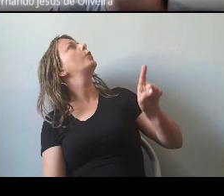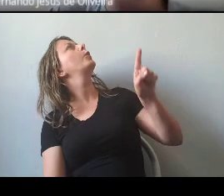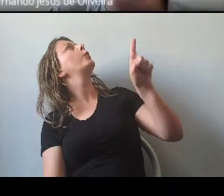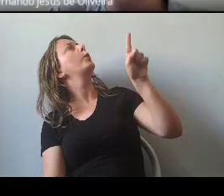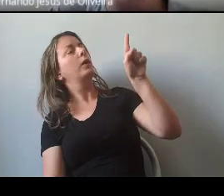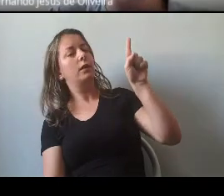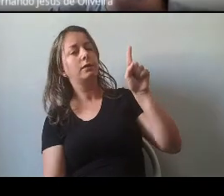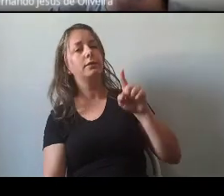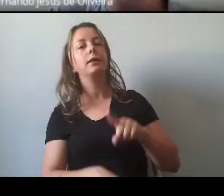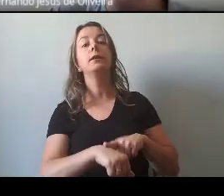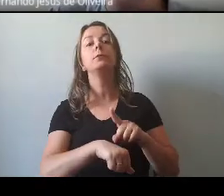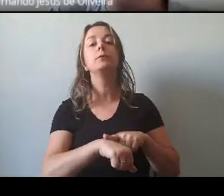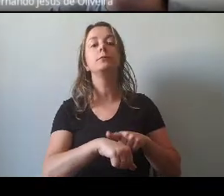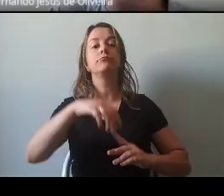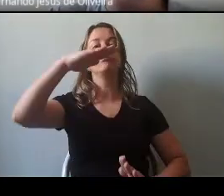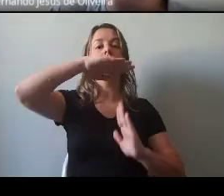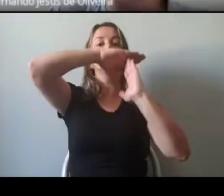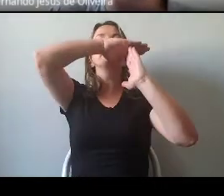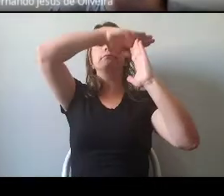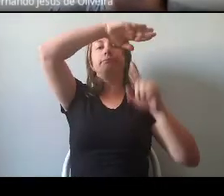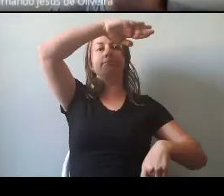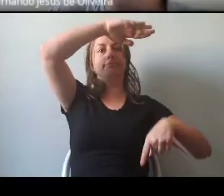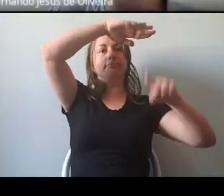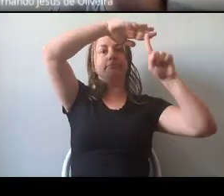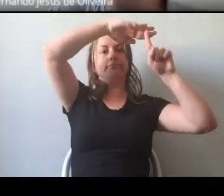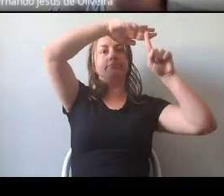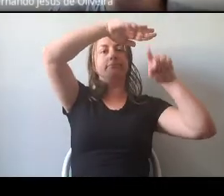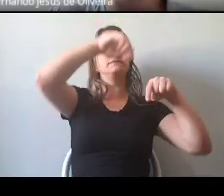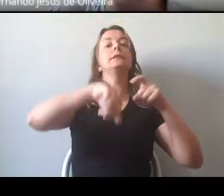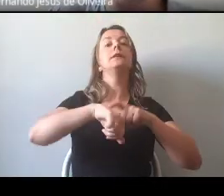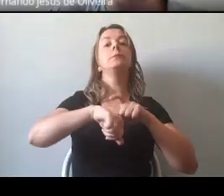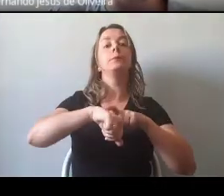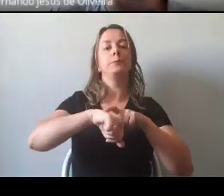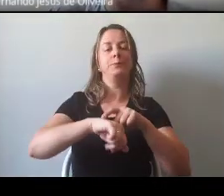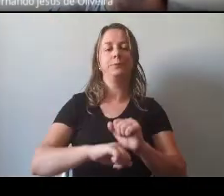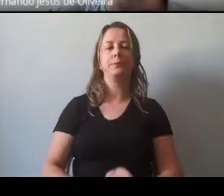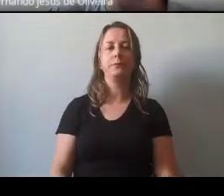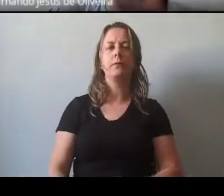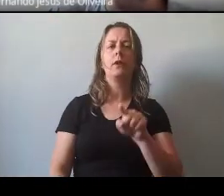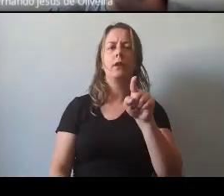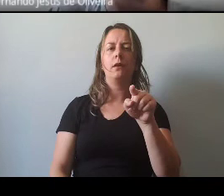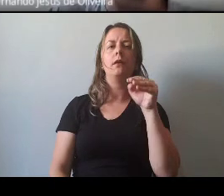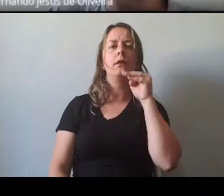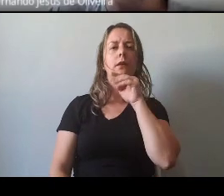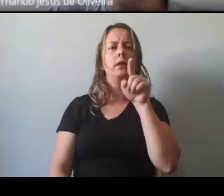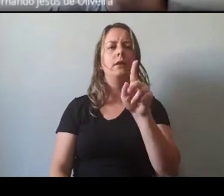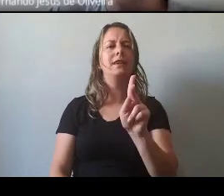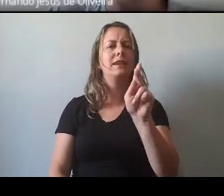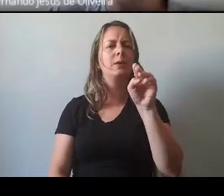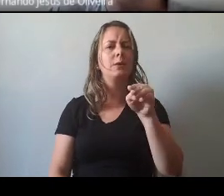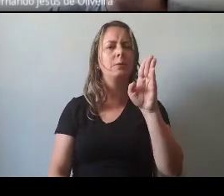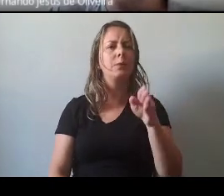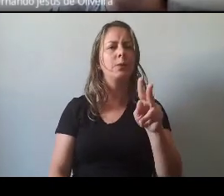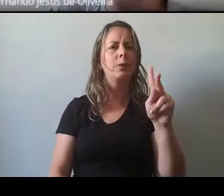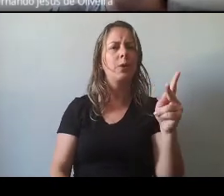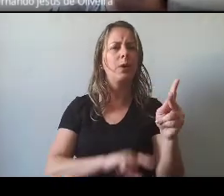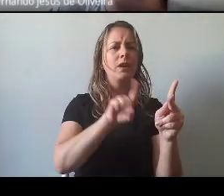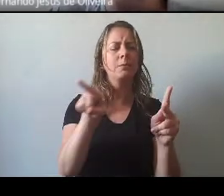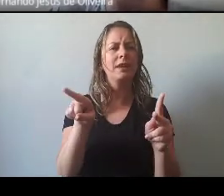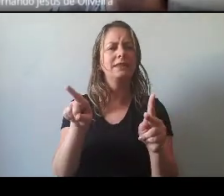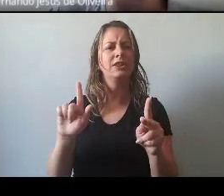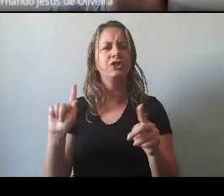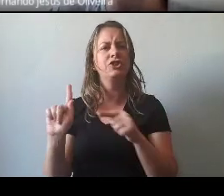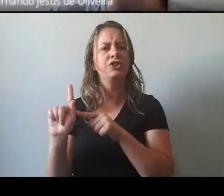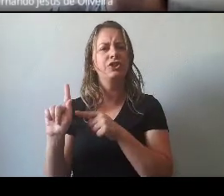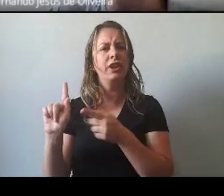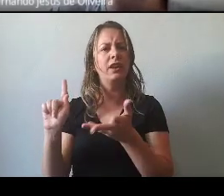máxima, né, chegar no ponto mais alto da trajetória aqui. Bom, detalhe, aqui essa velocidade tem km por hora,